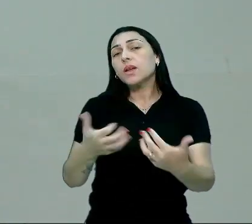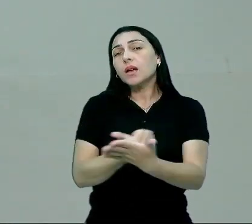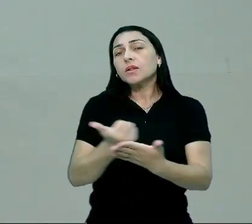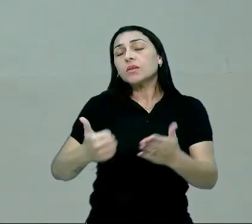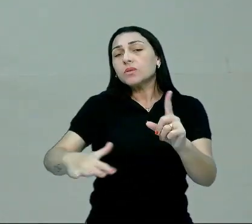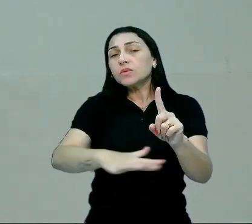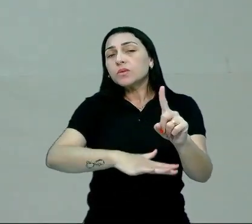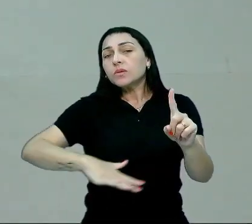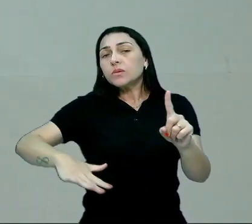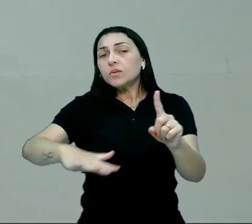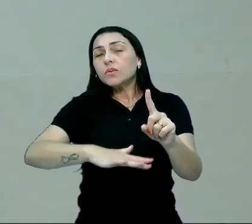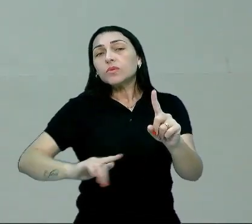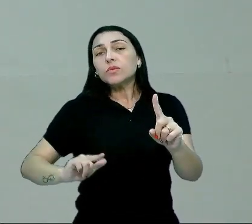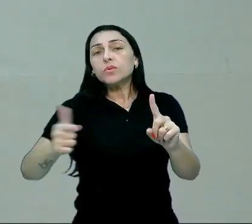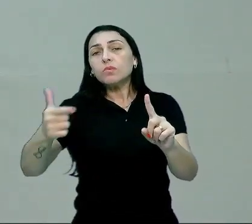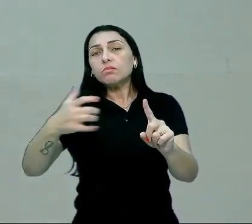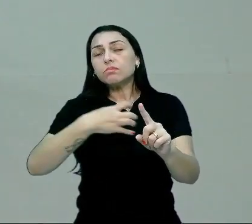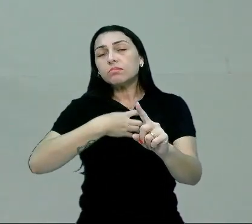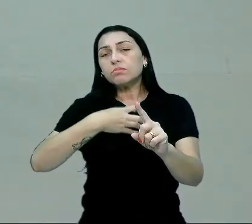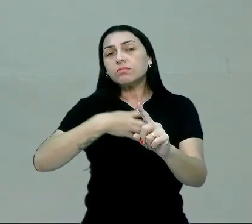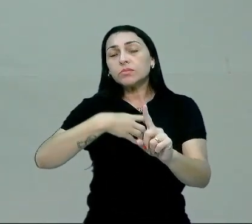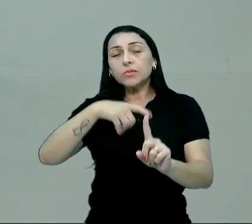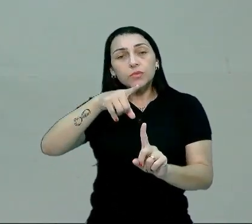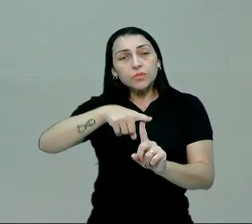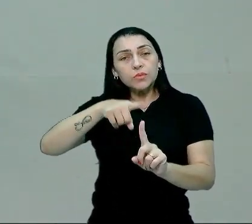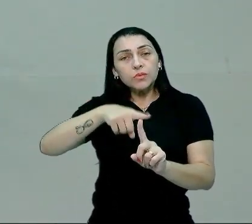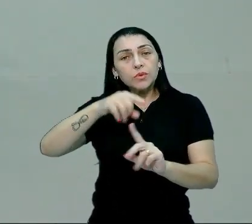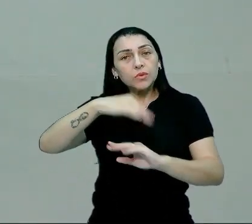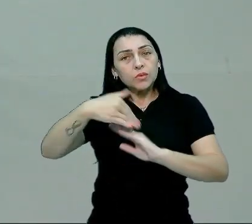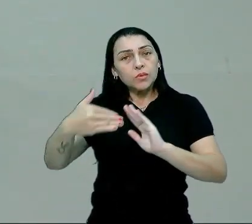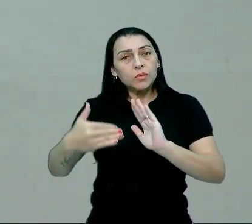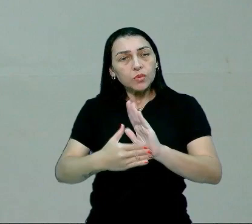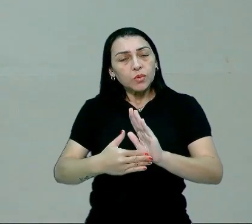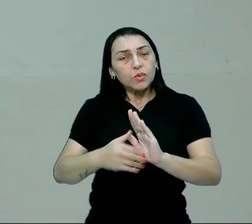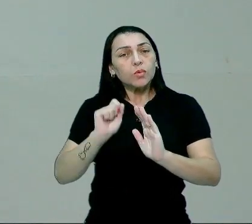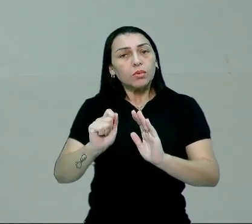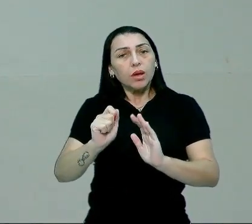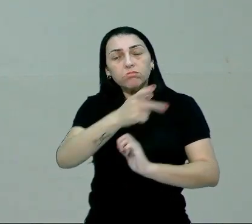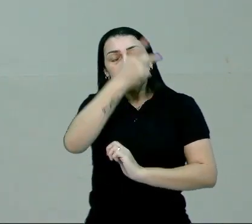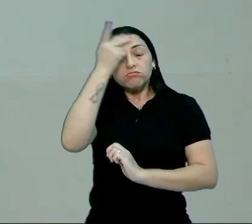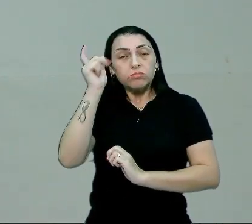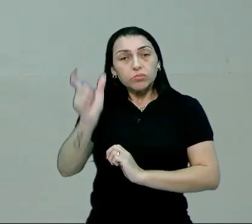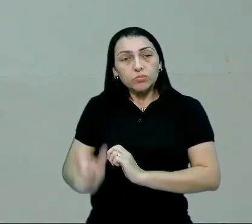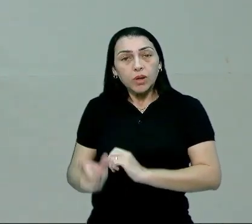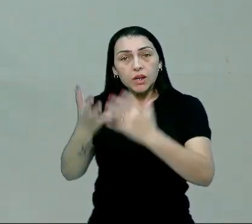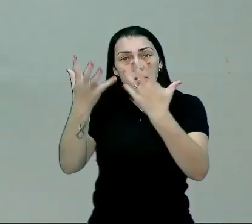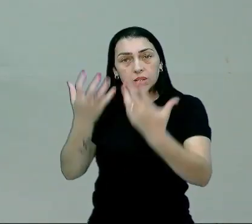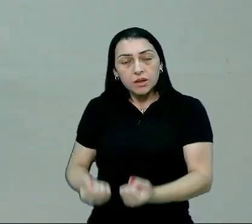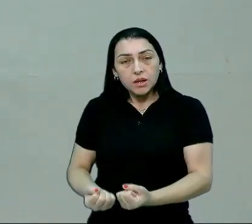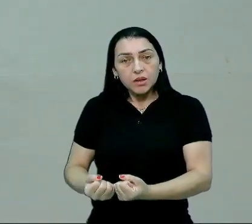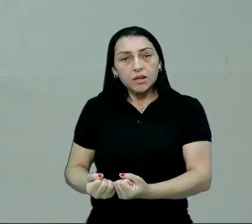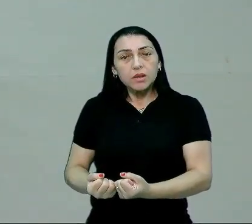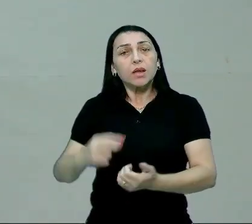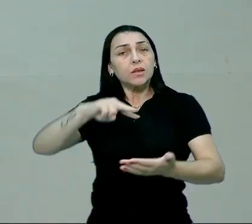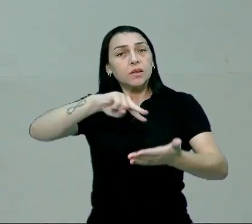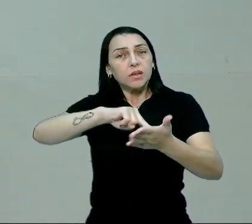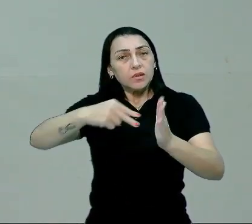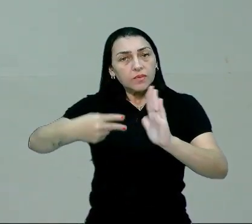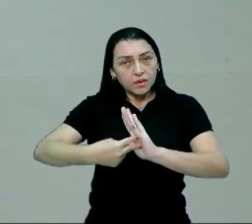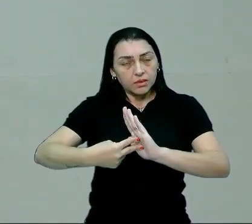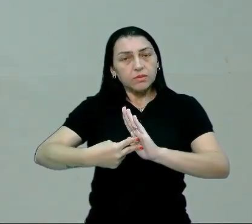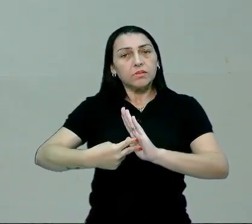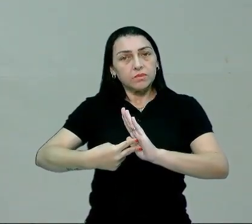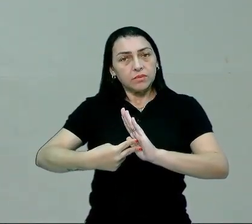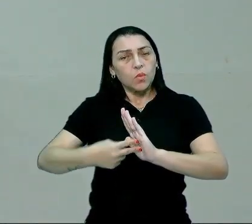ação social de uma outra forma. É toda conduta humana dotada de